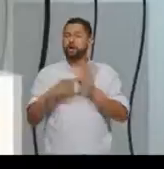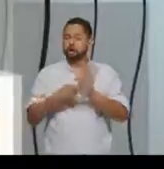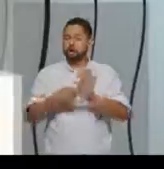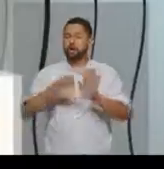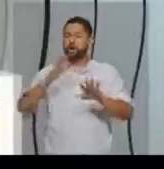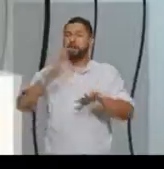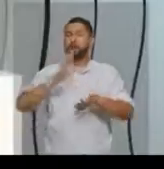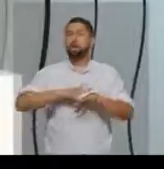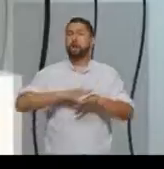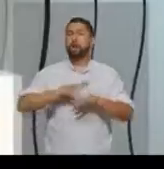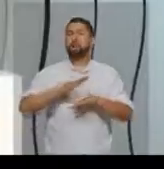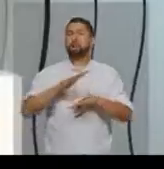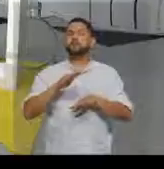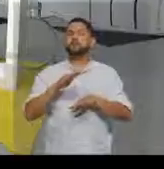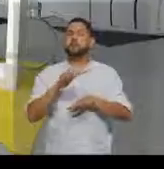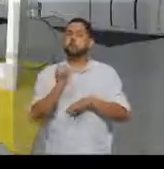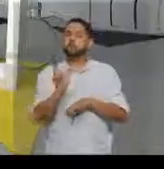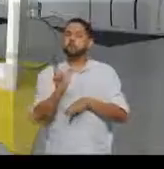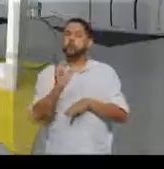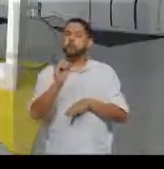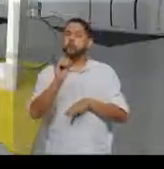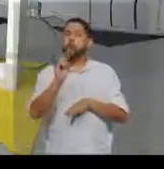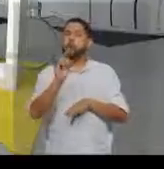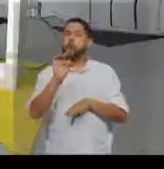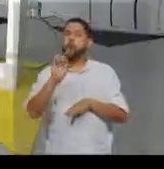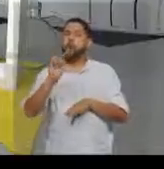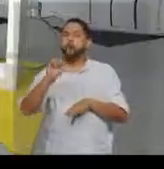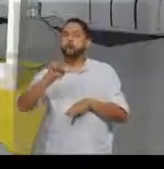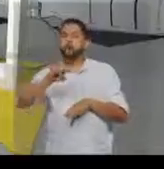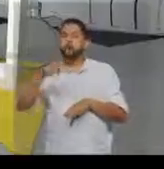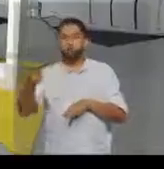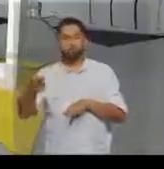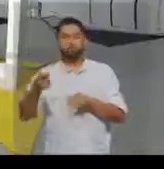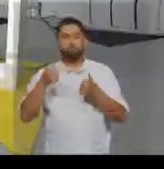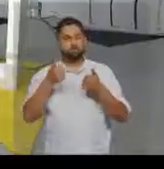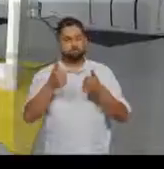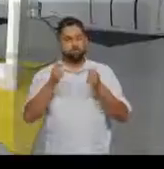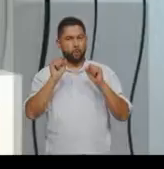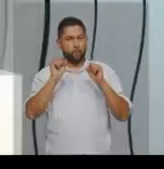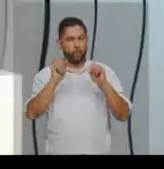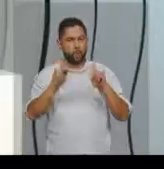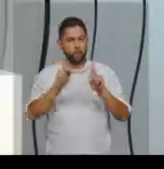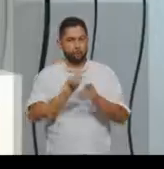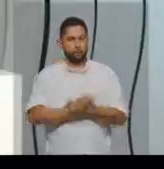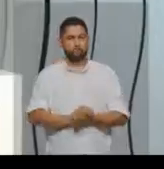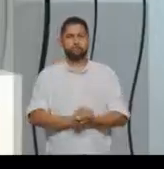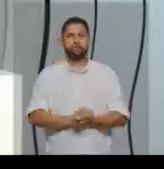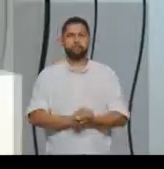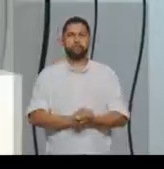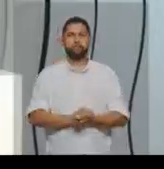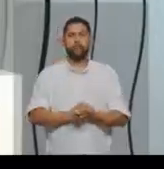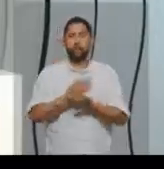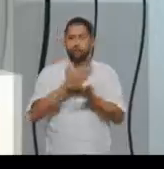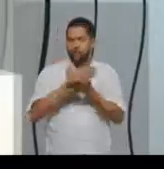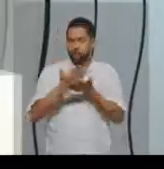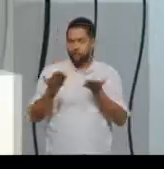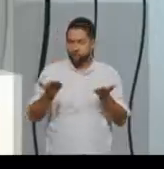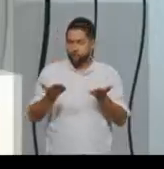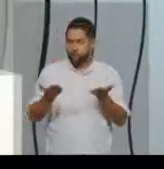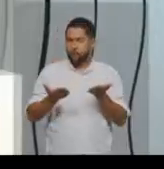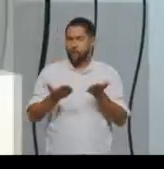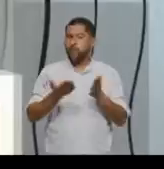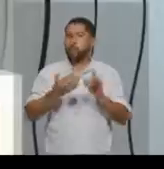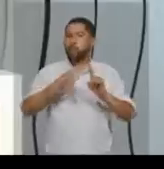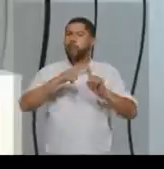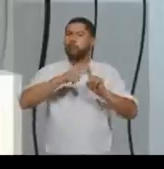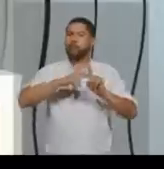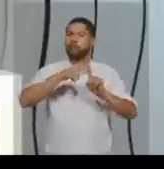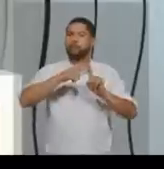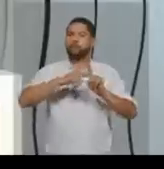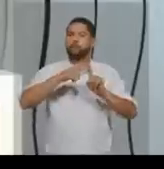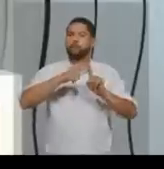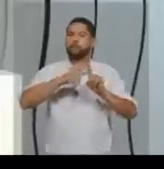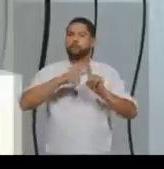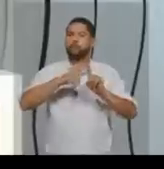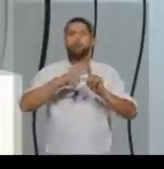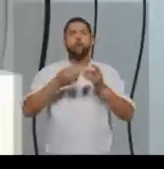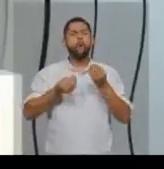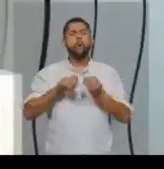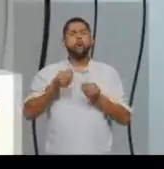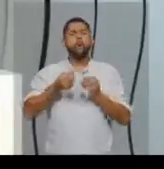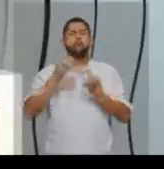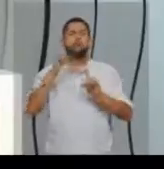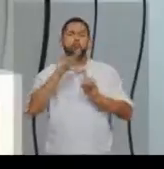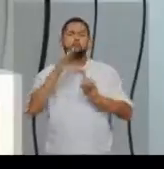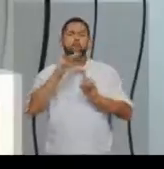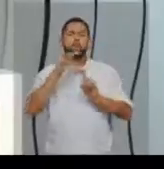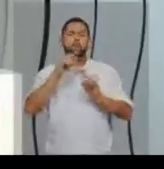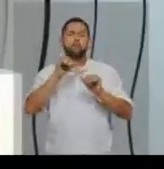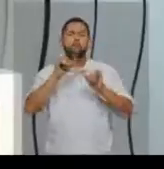esses outros fatores. Então, inicialmente, vamos começar com a temperatura. Como que a temperatura pode afetar uma reação